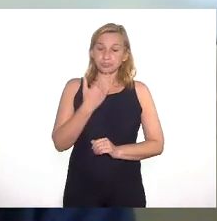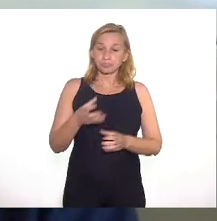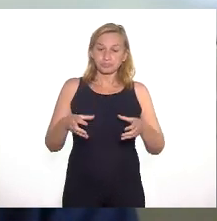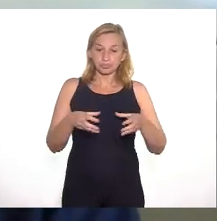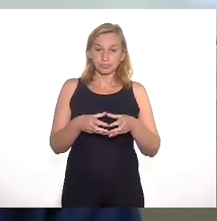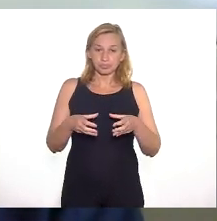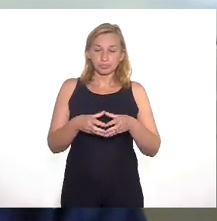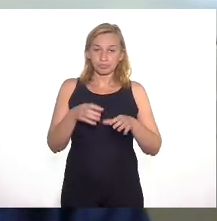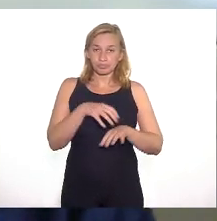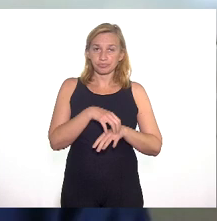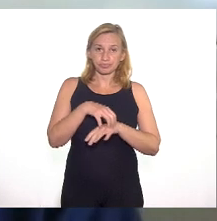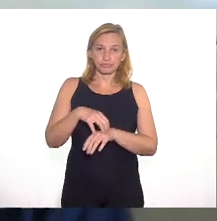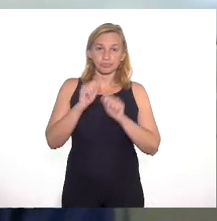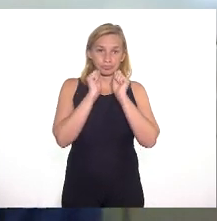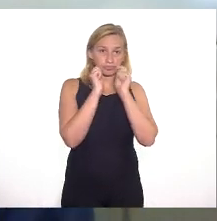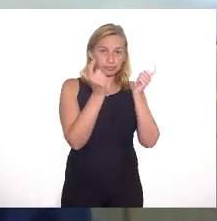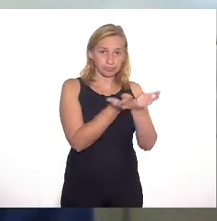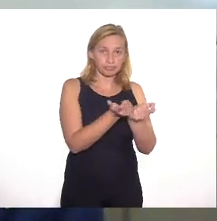de Transporte da Alerj